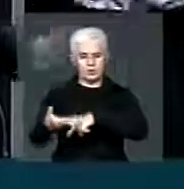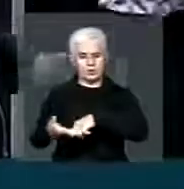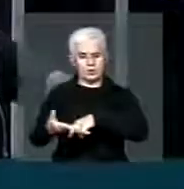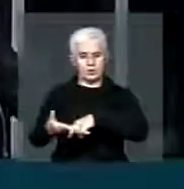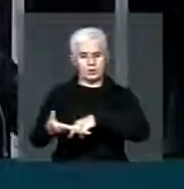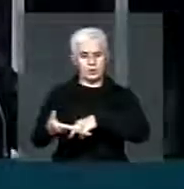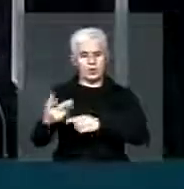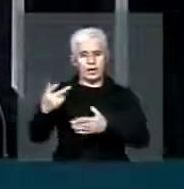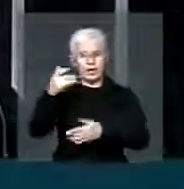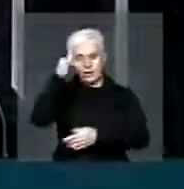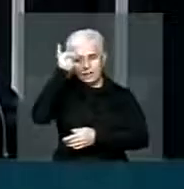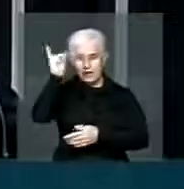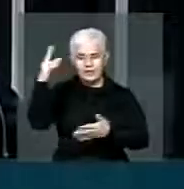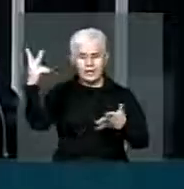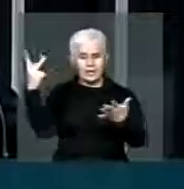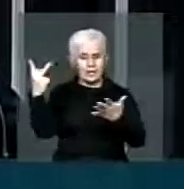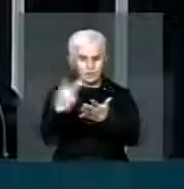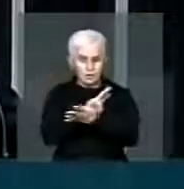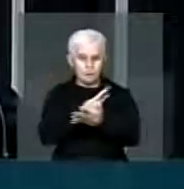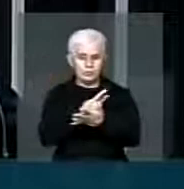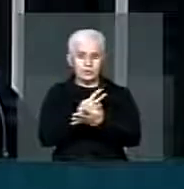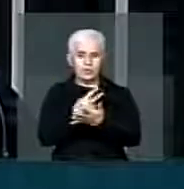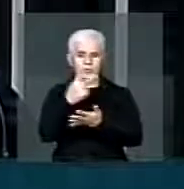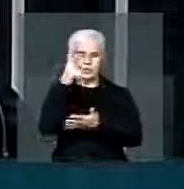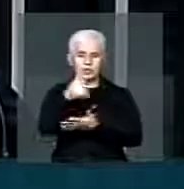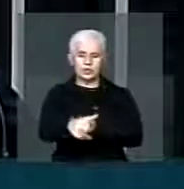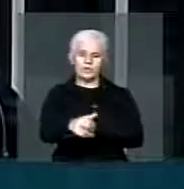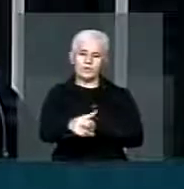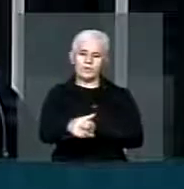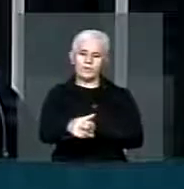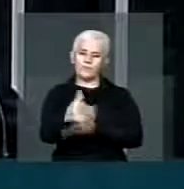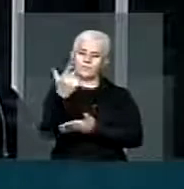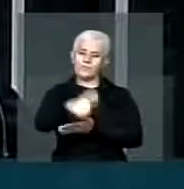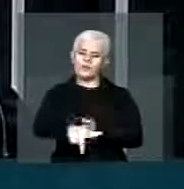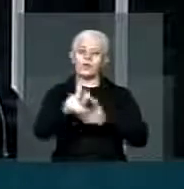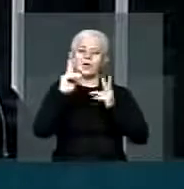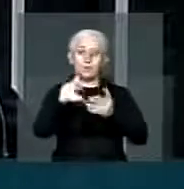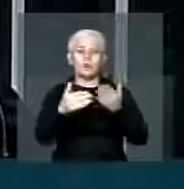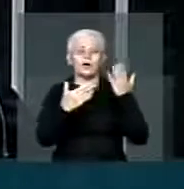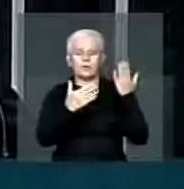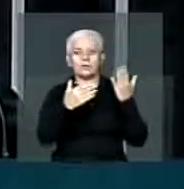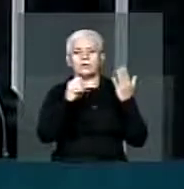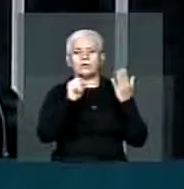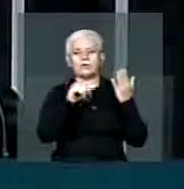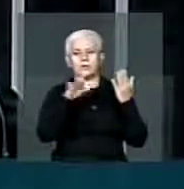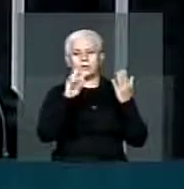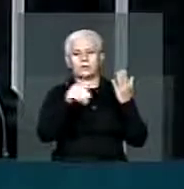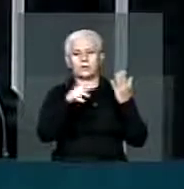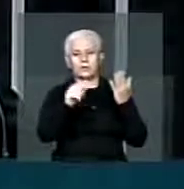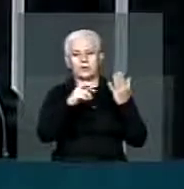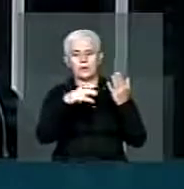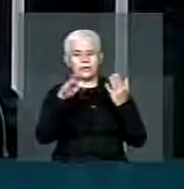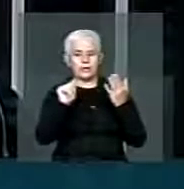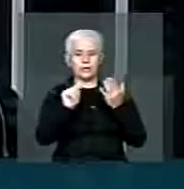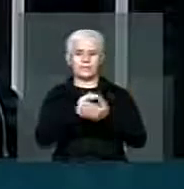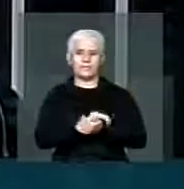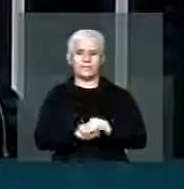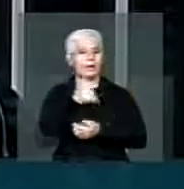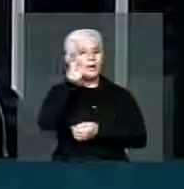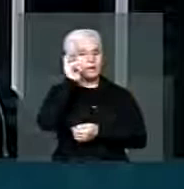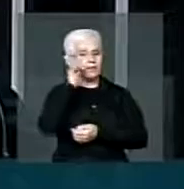que um episódio semelhante a este de Santa Maria jamais volte a